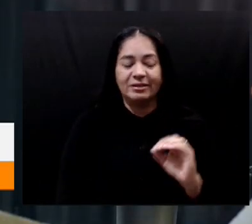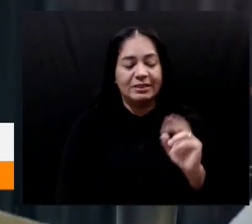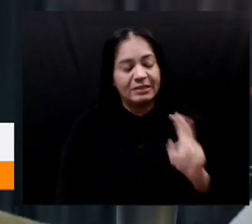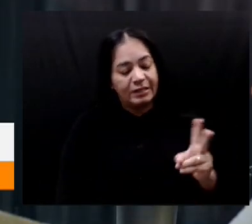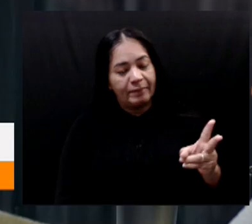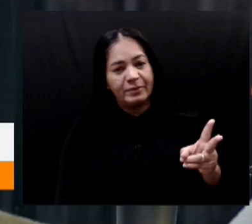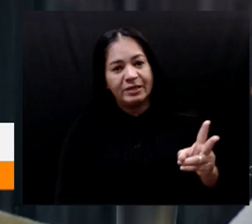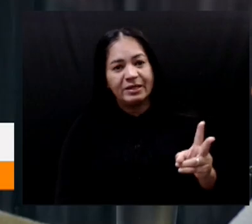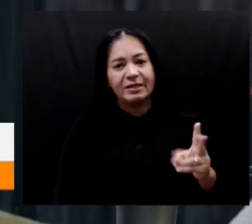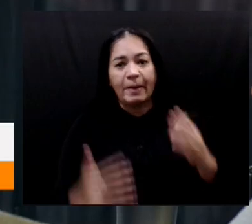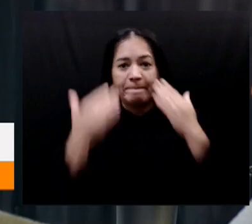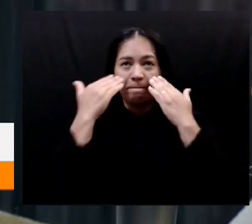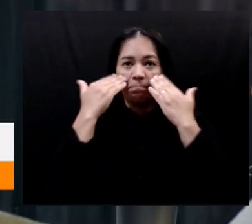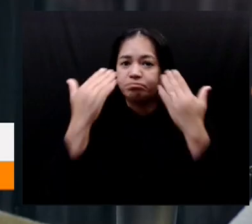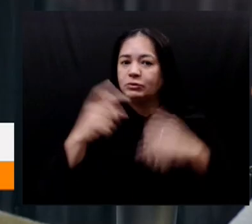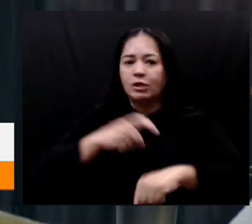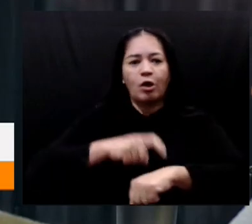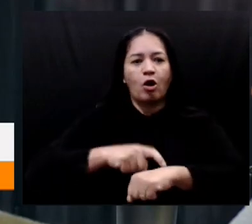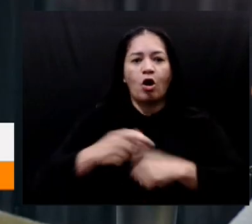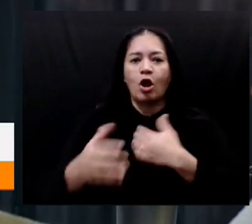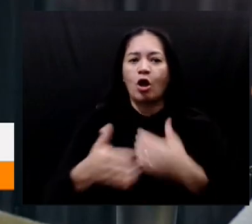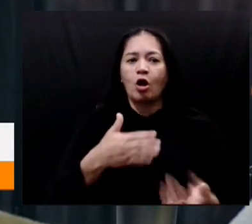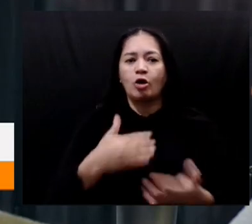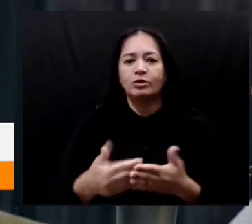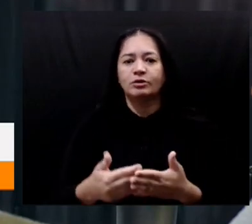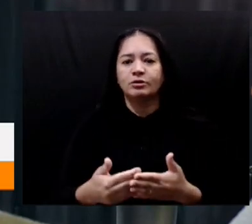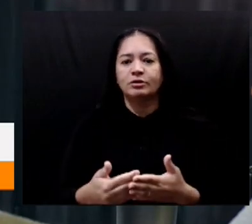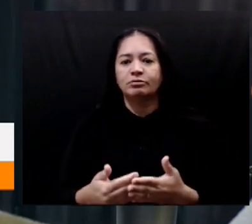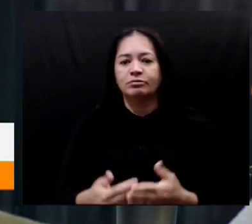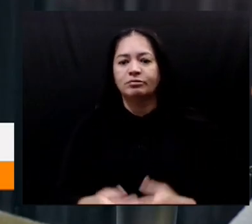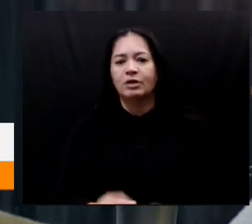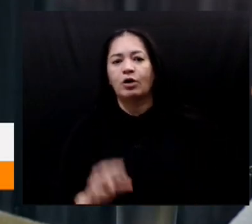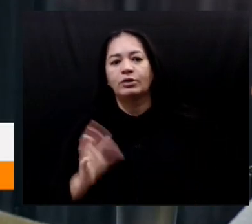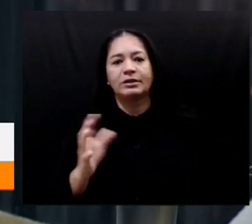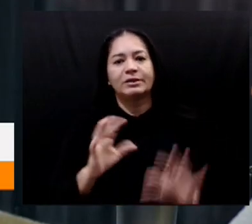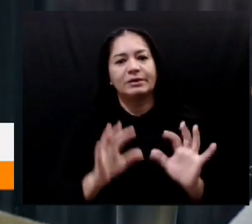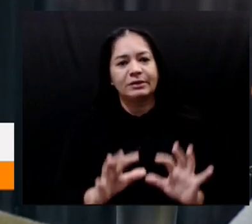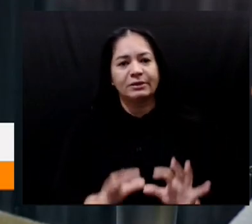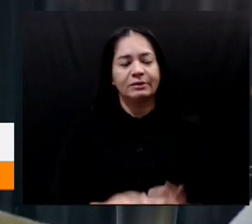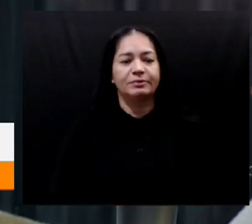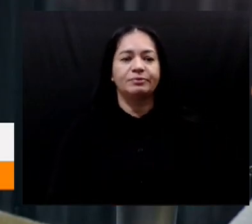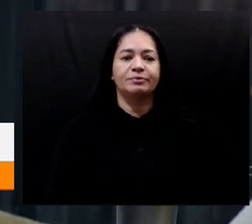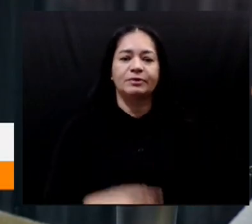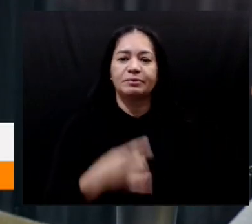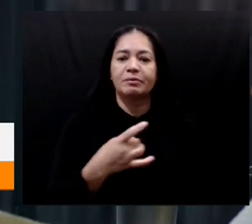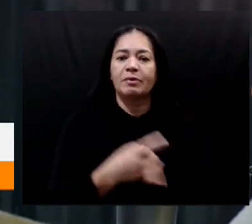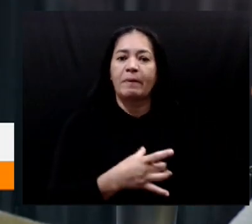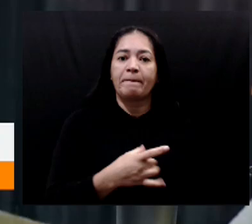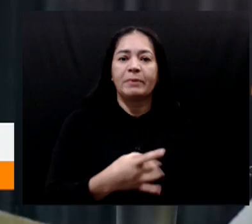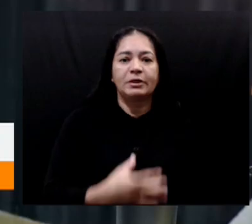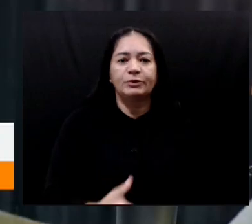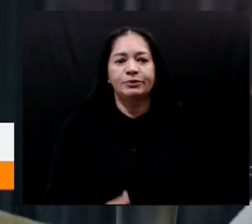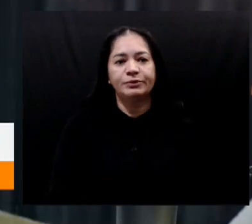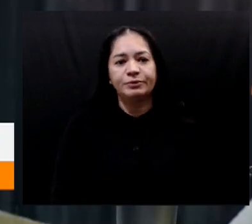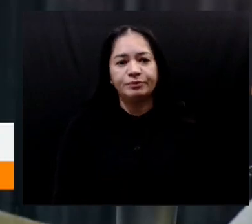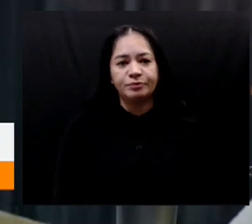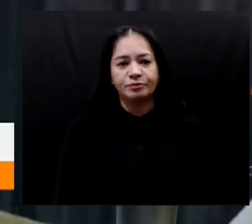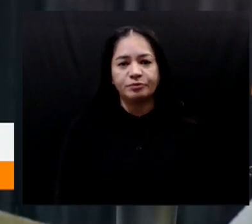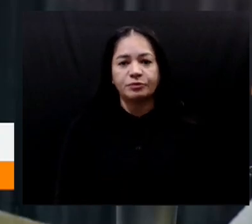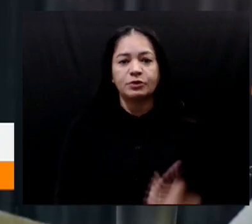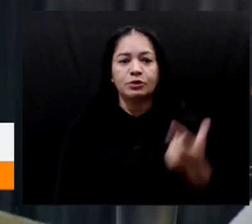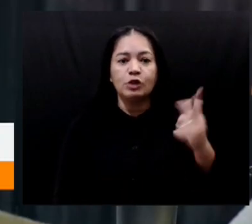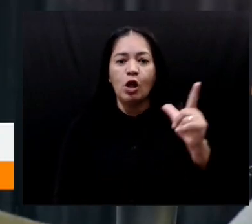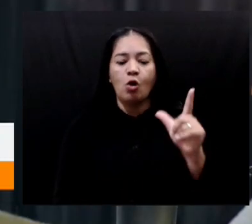se confrontar com uma situação assim, ele vai ter medo, do que o outro "Será que eu